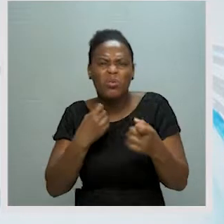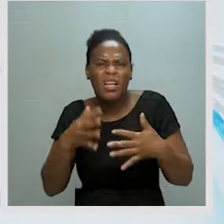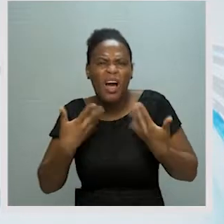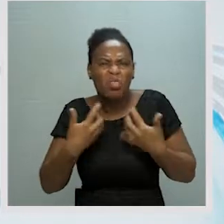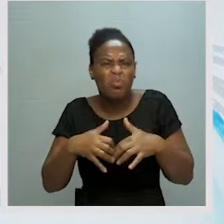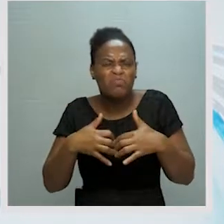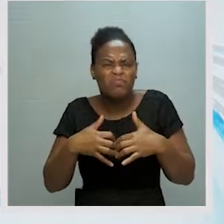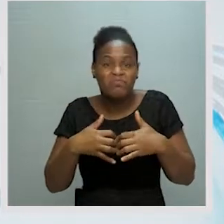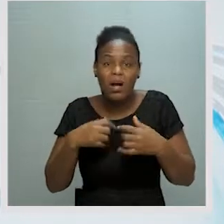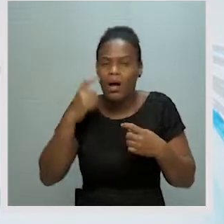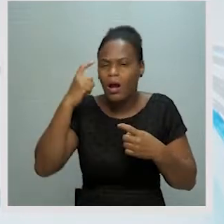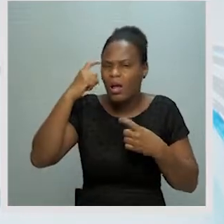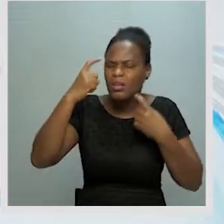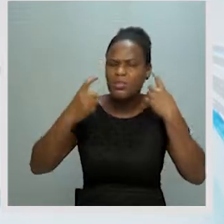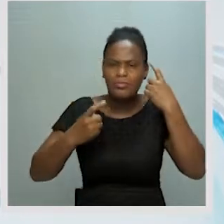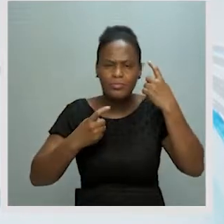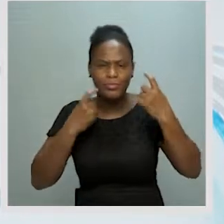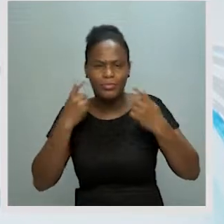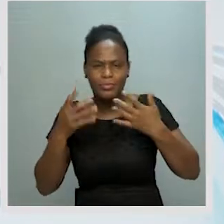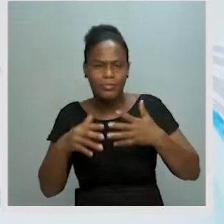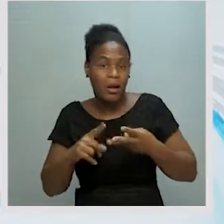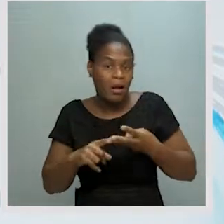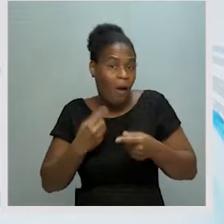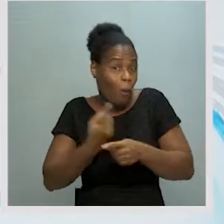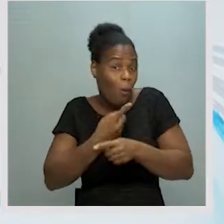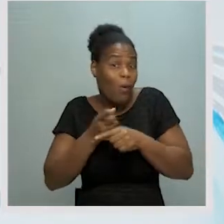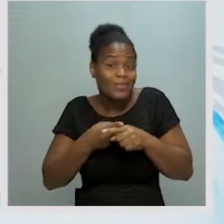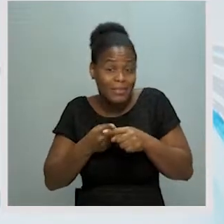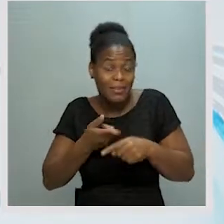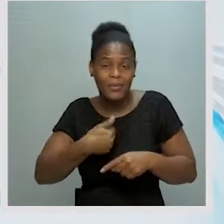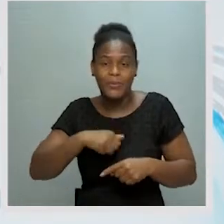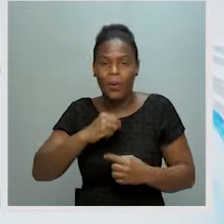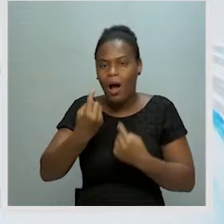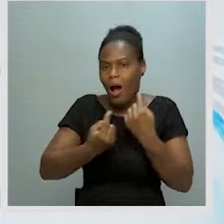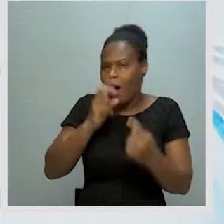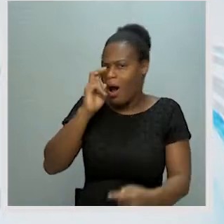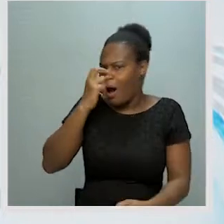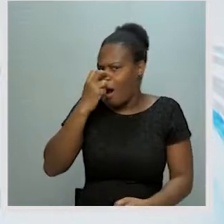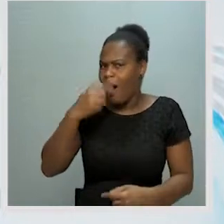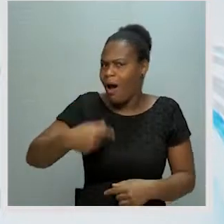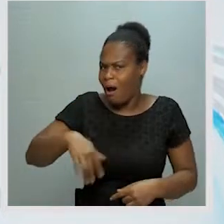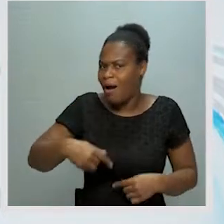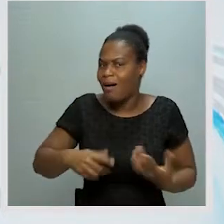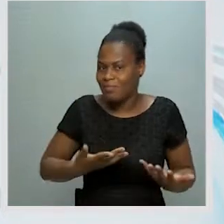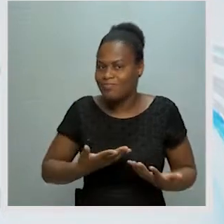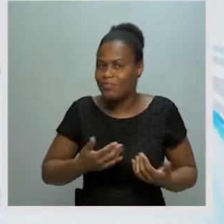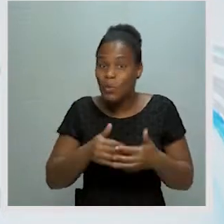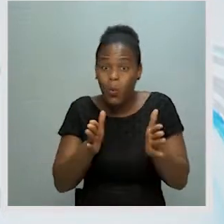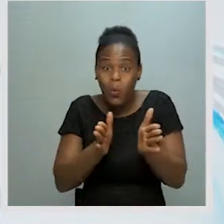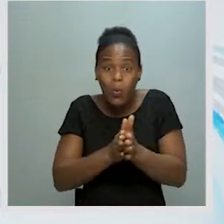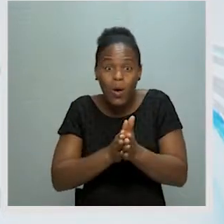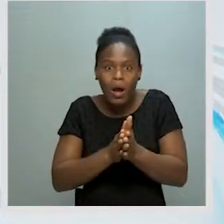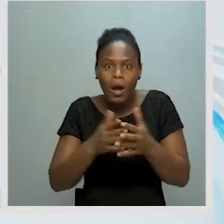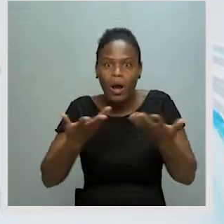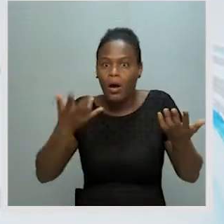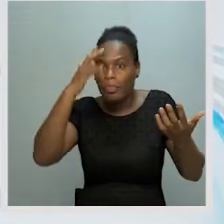reflexões, coisas que nos interessam, algumas curiosidades até. Tudo isto vem. O que é que